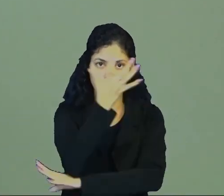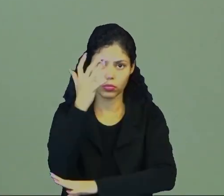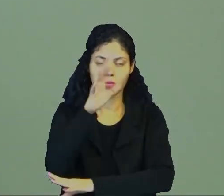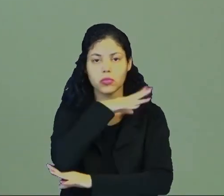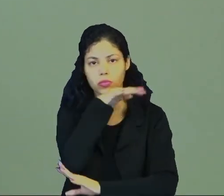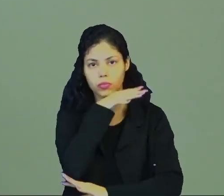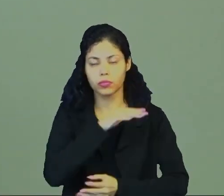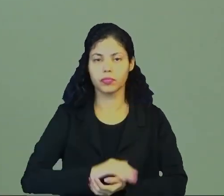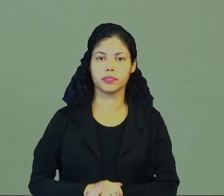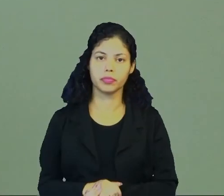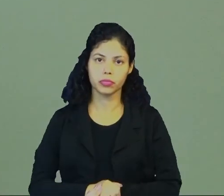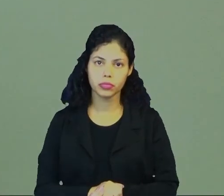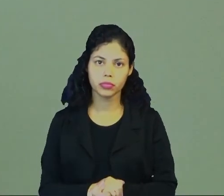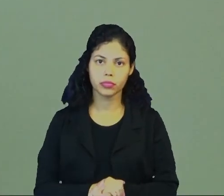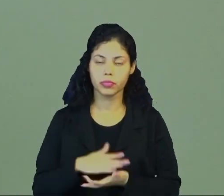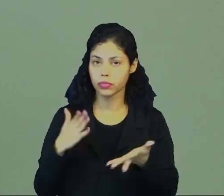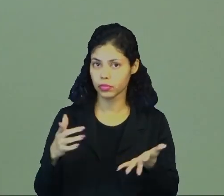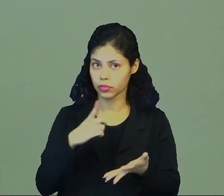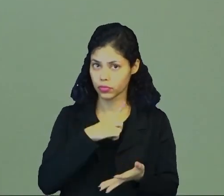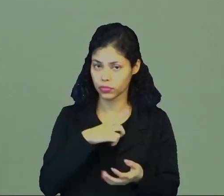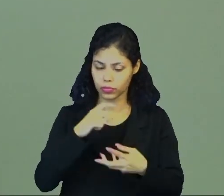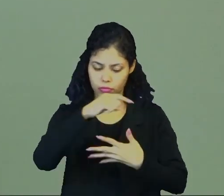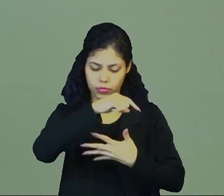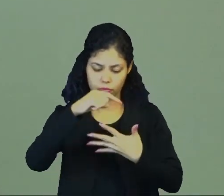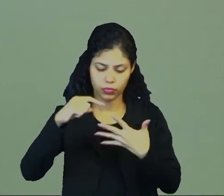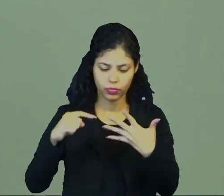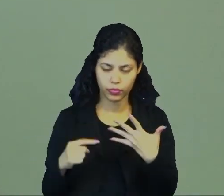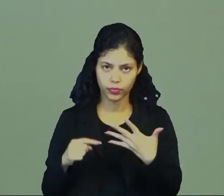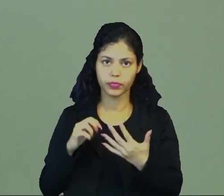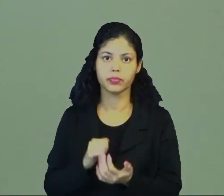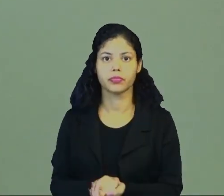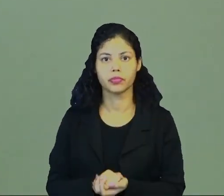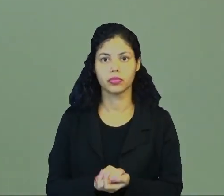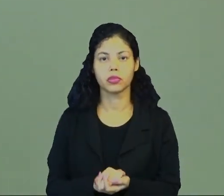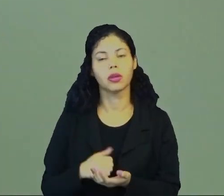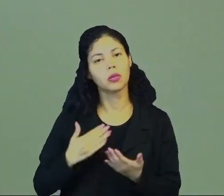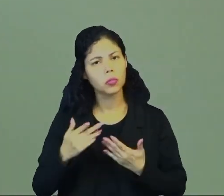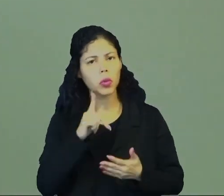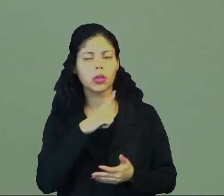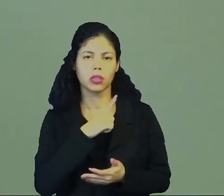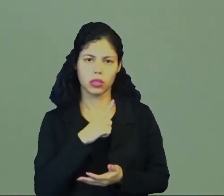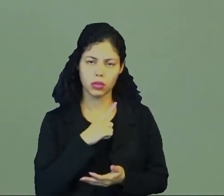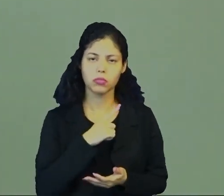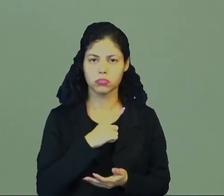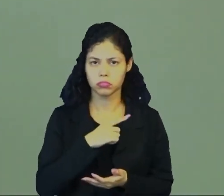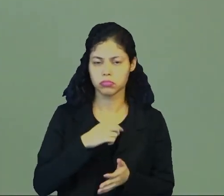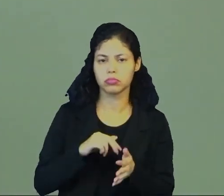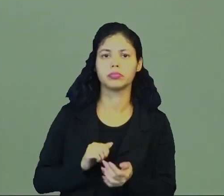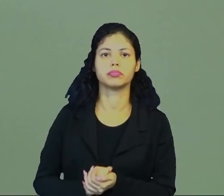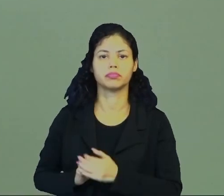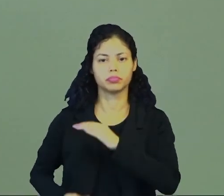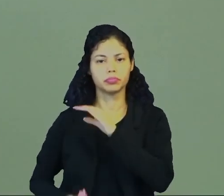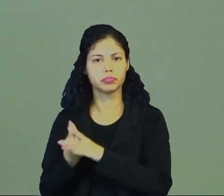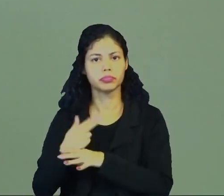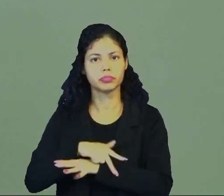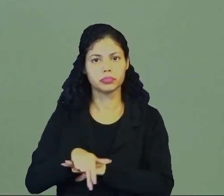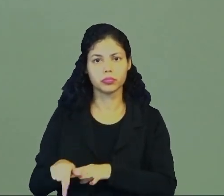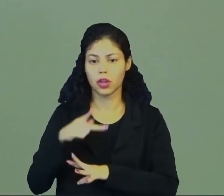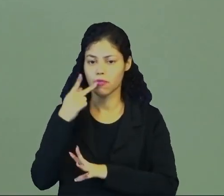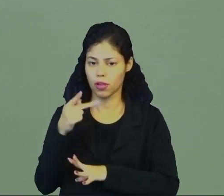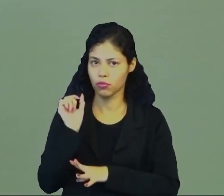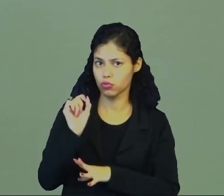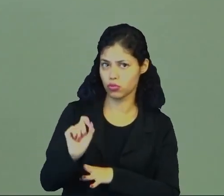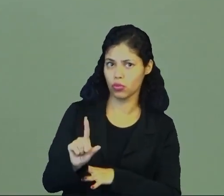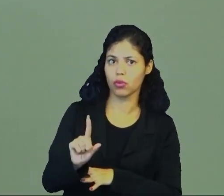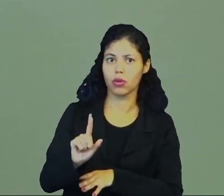reino Animalia. Tá? Então, nós temos esses 5 reinos participando desse processo de biodiversidade. Não é só falar em fauna